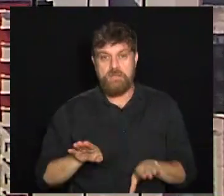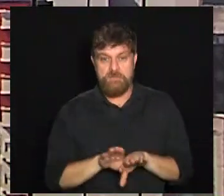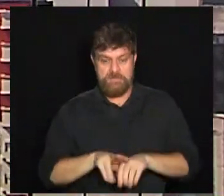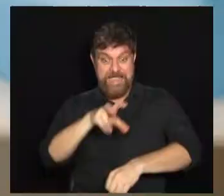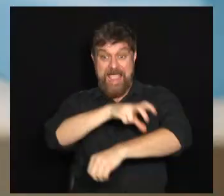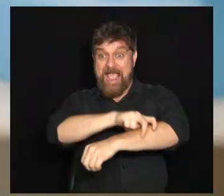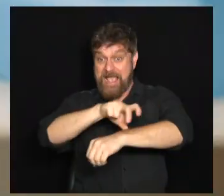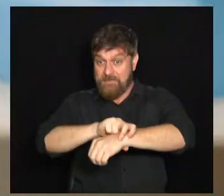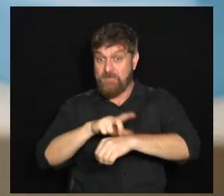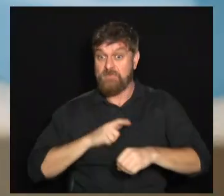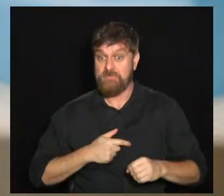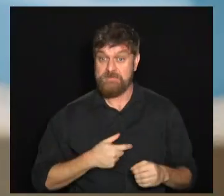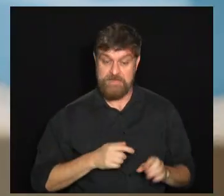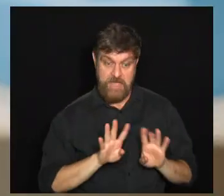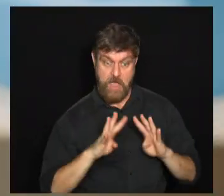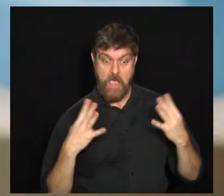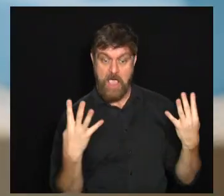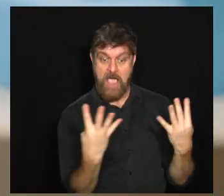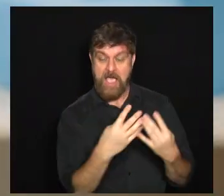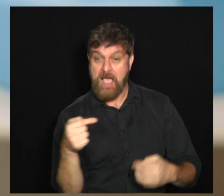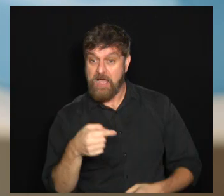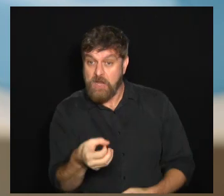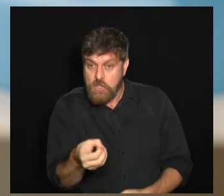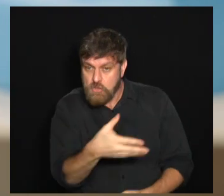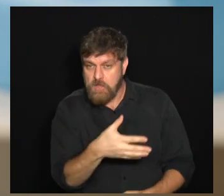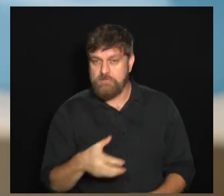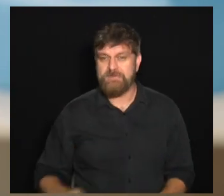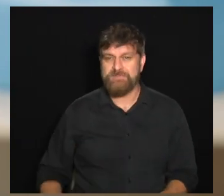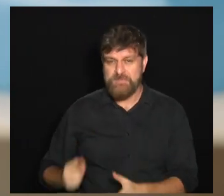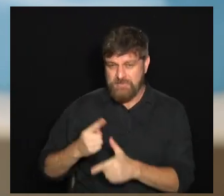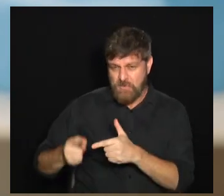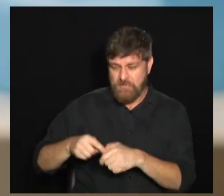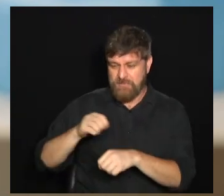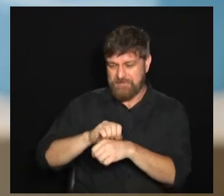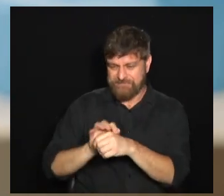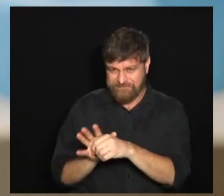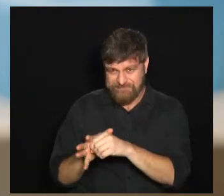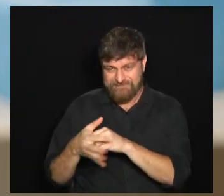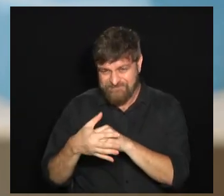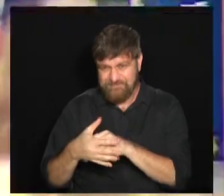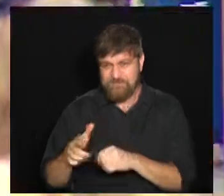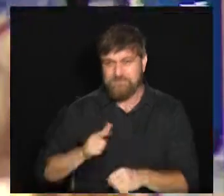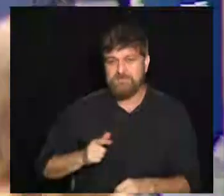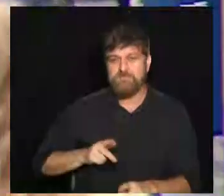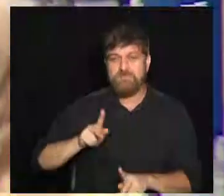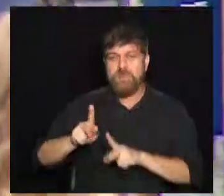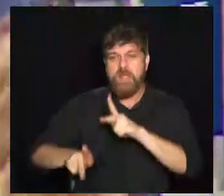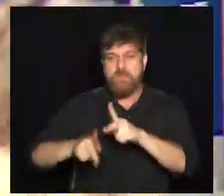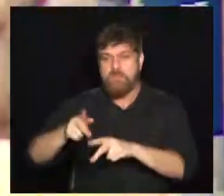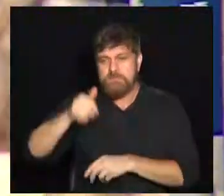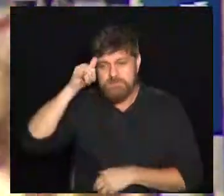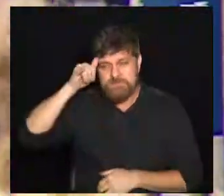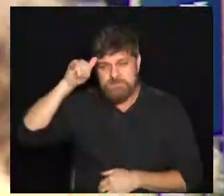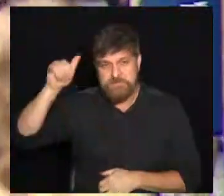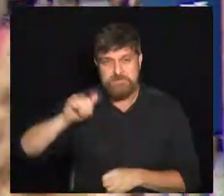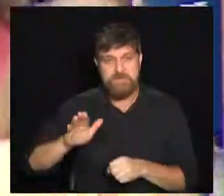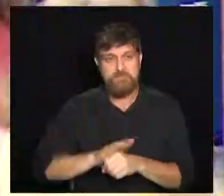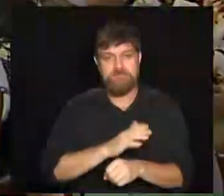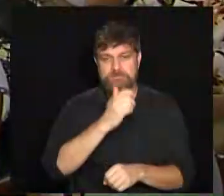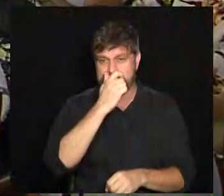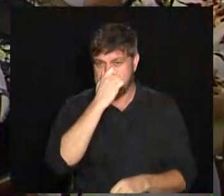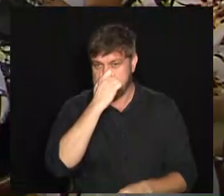nova. Com a pandemia do coronavírus, as recomendações gerais são para que a população evite locais de